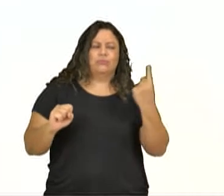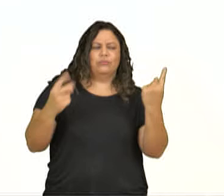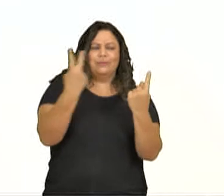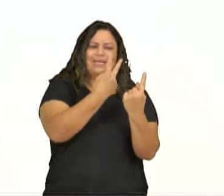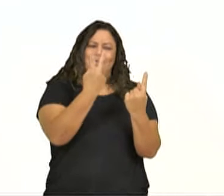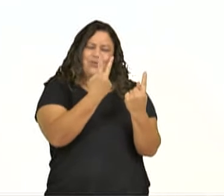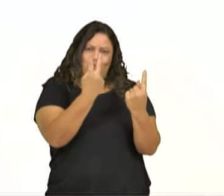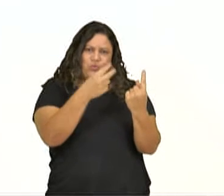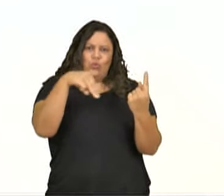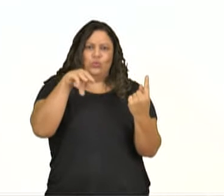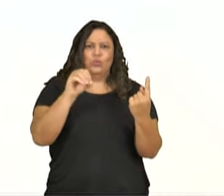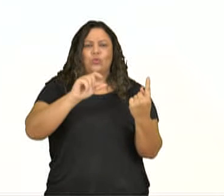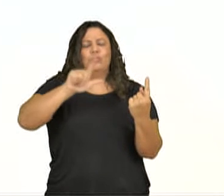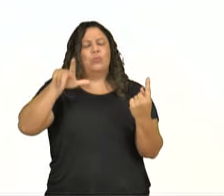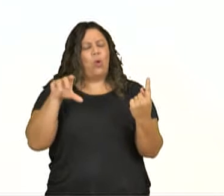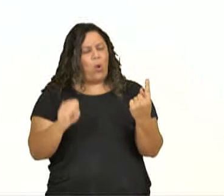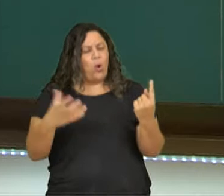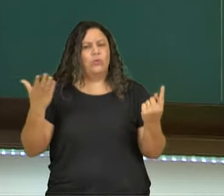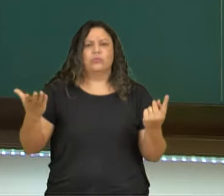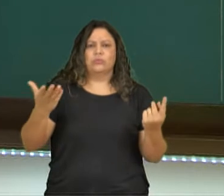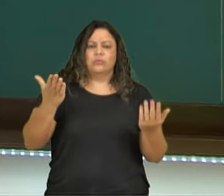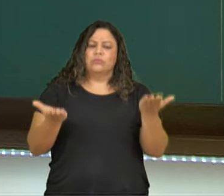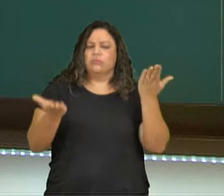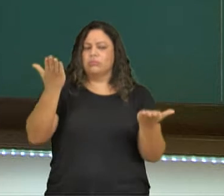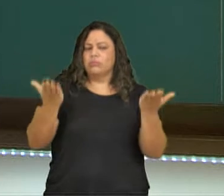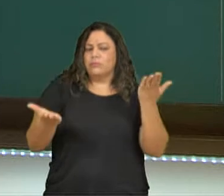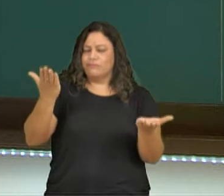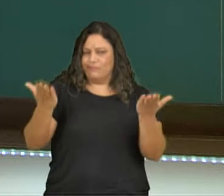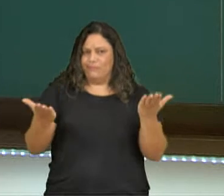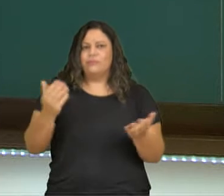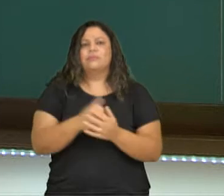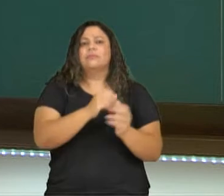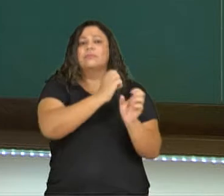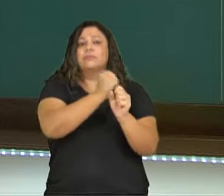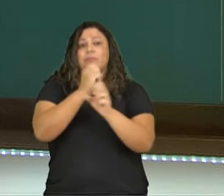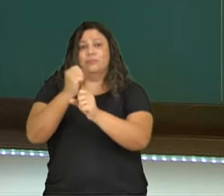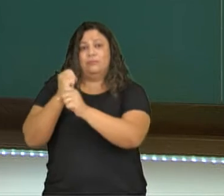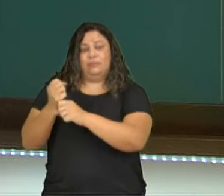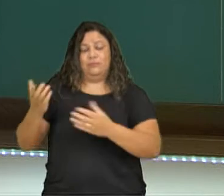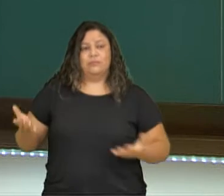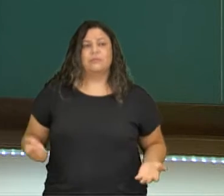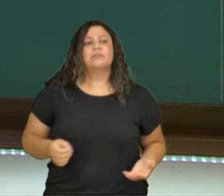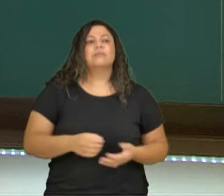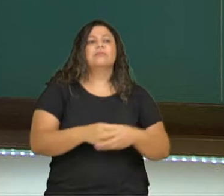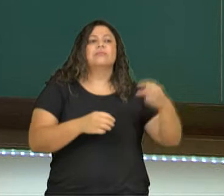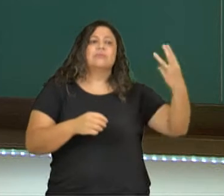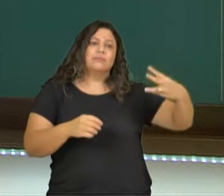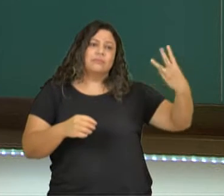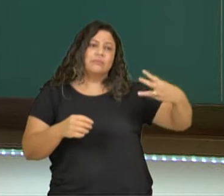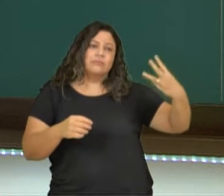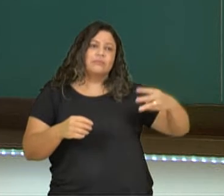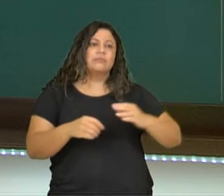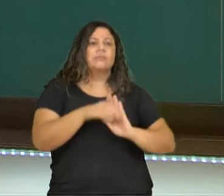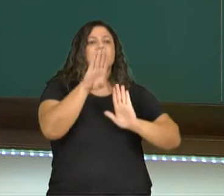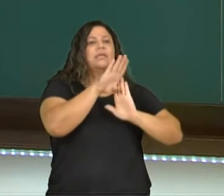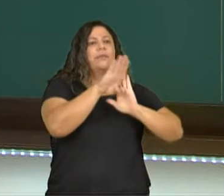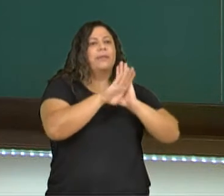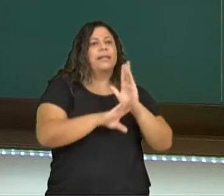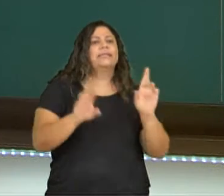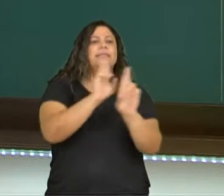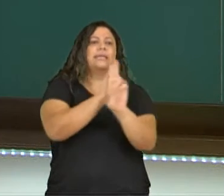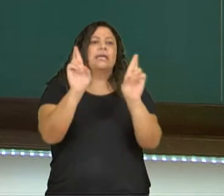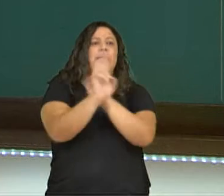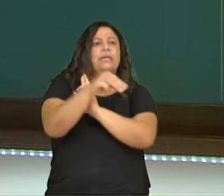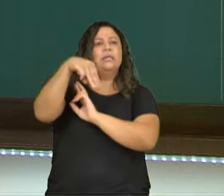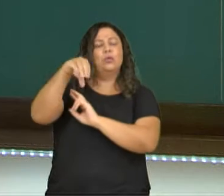1. Essa é a proporção entre eles. E todo o cálculo é baseado nessa proporção. 3. Estabelecer a relação em mol